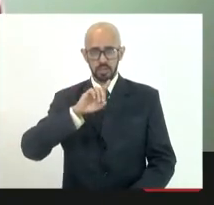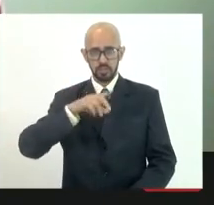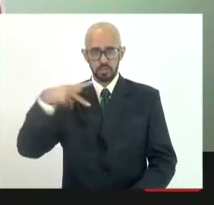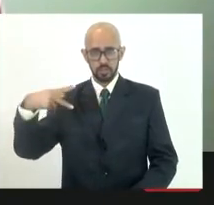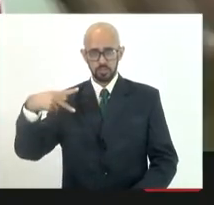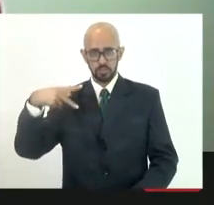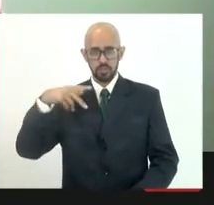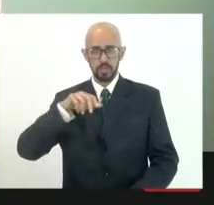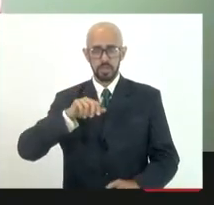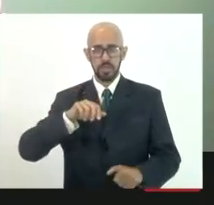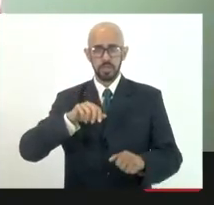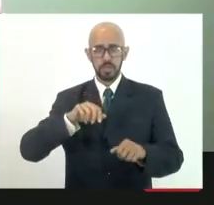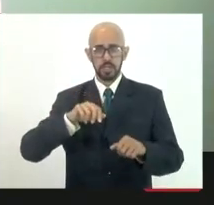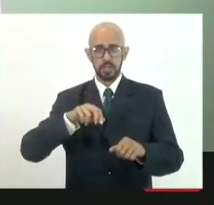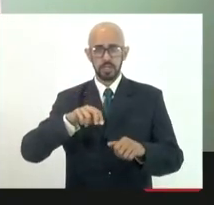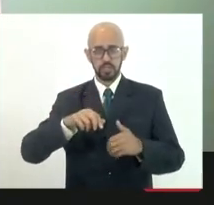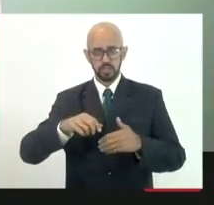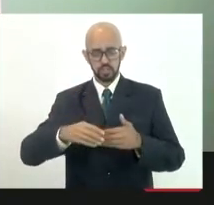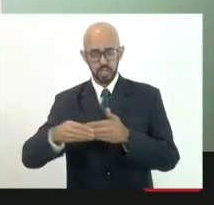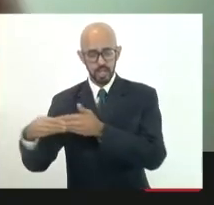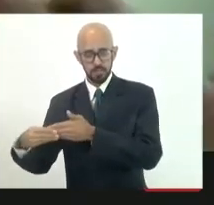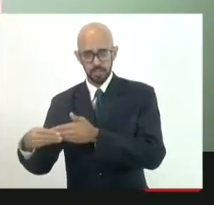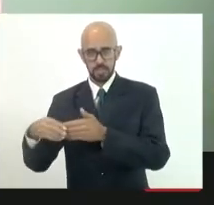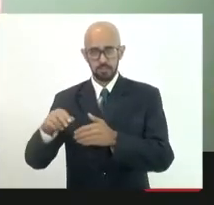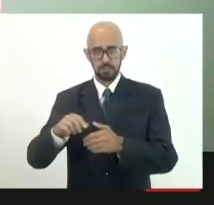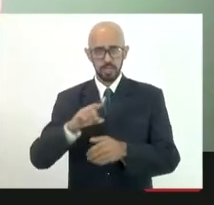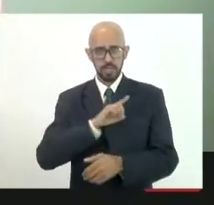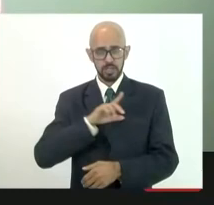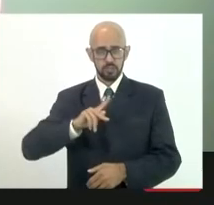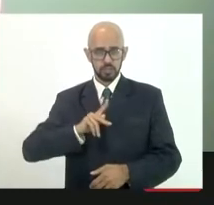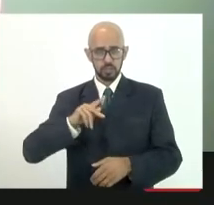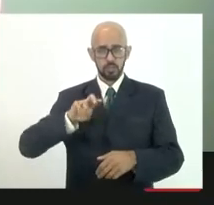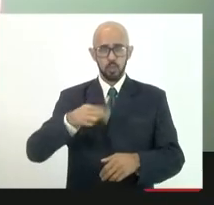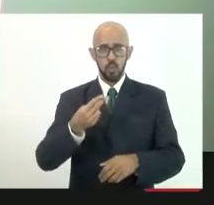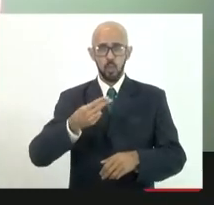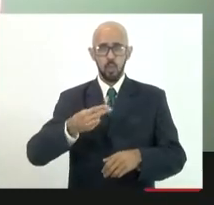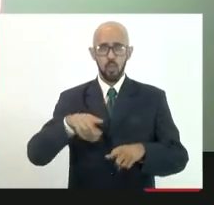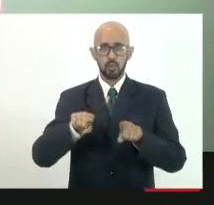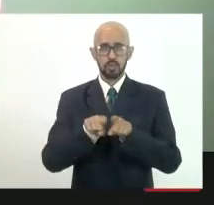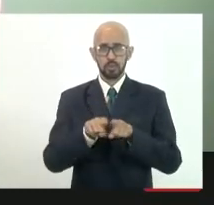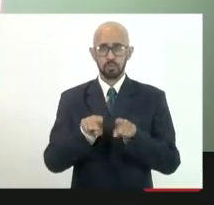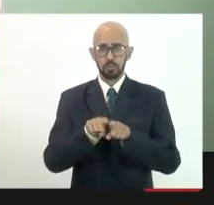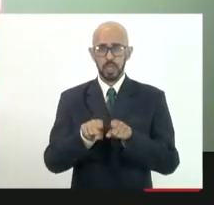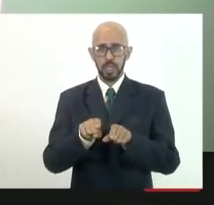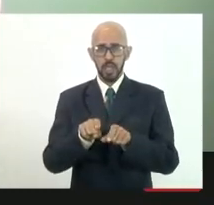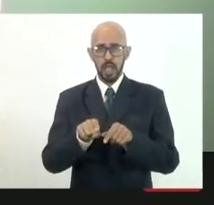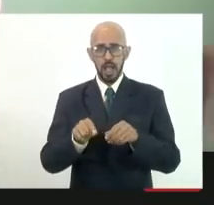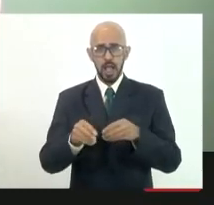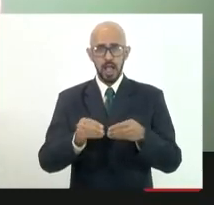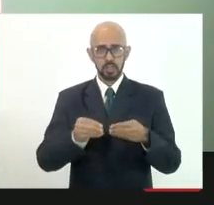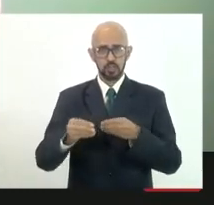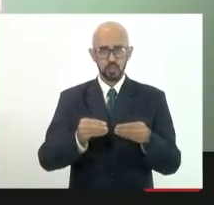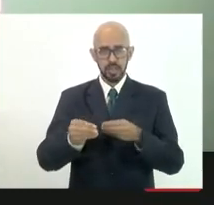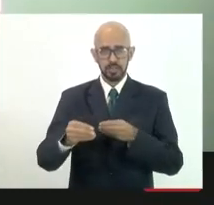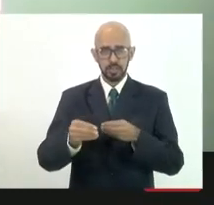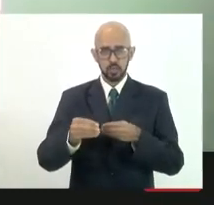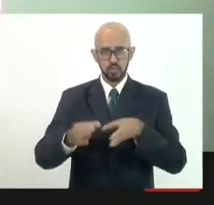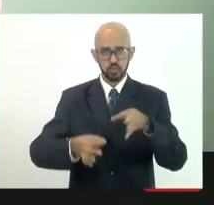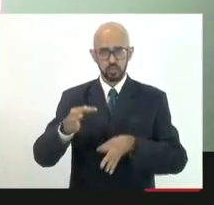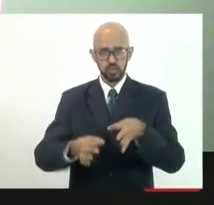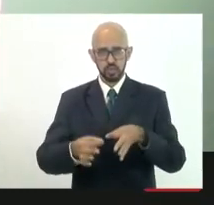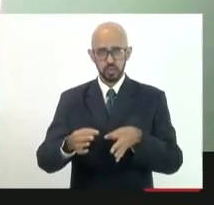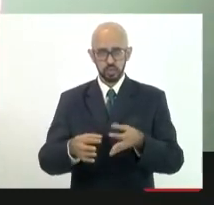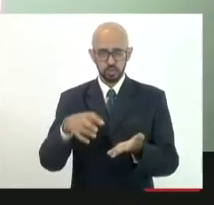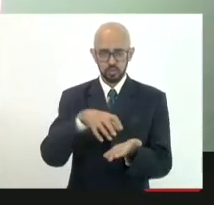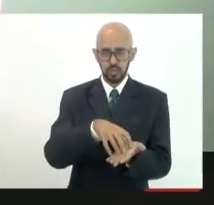para que a defensoria ou a articulação jurídica dos núcleos pudesse fazer uma